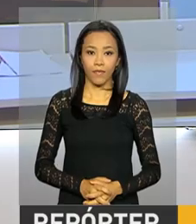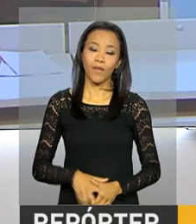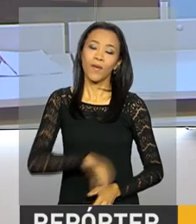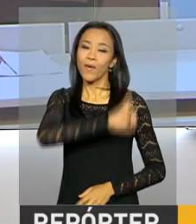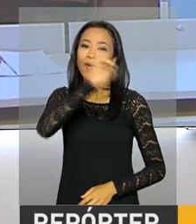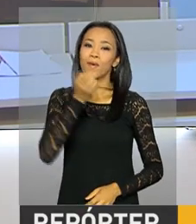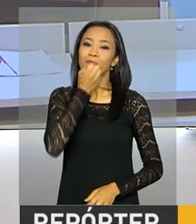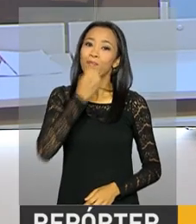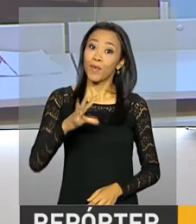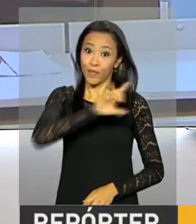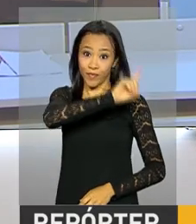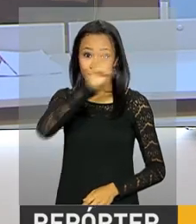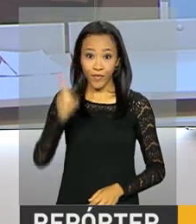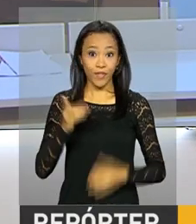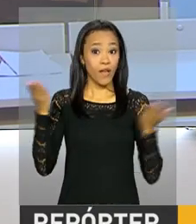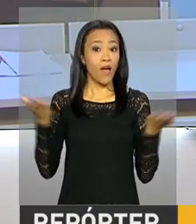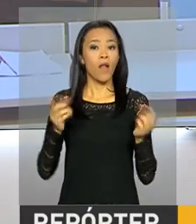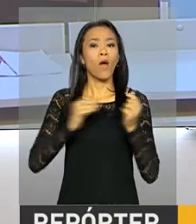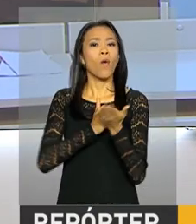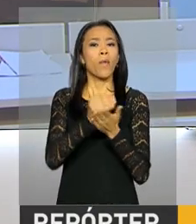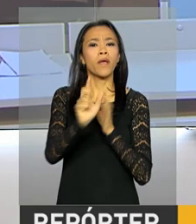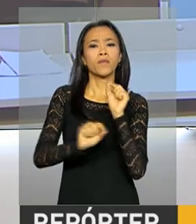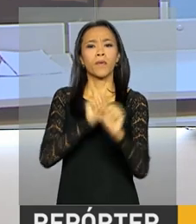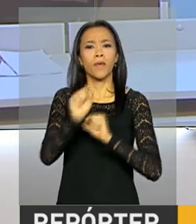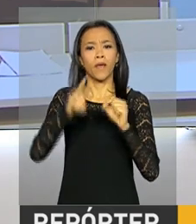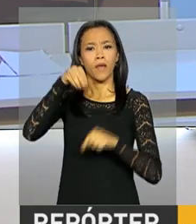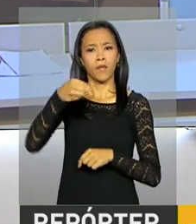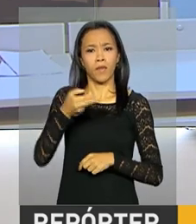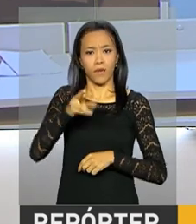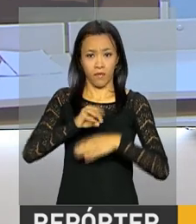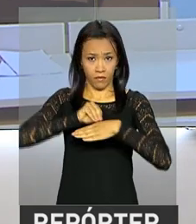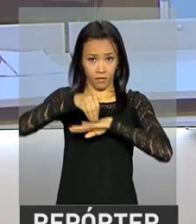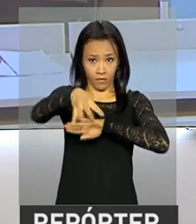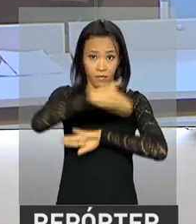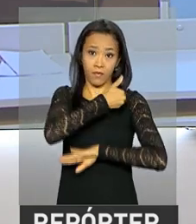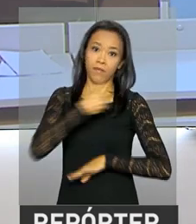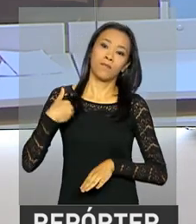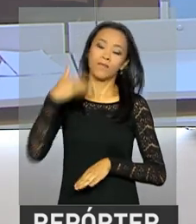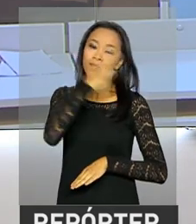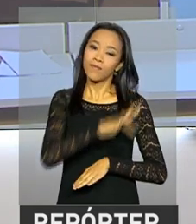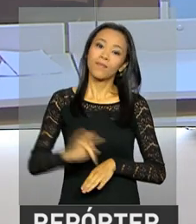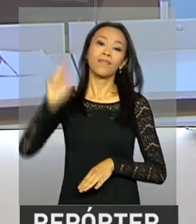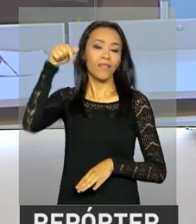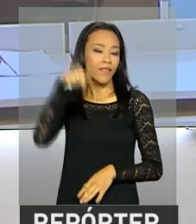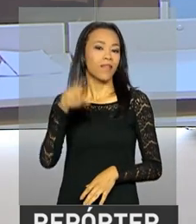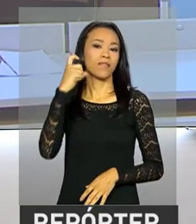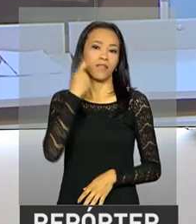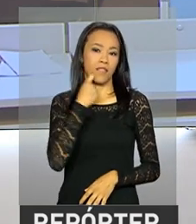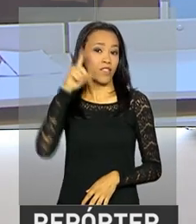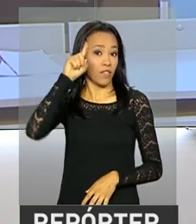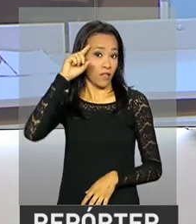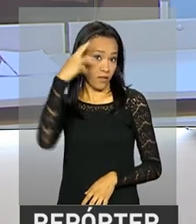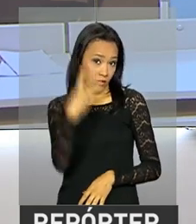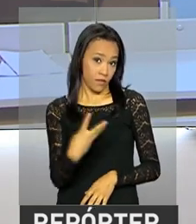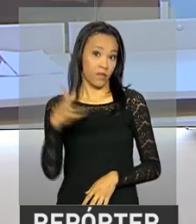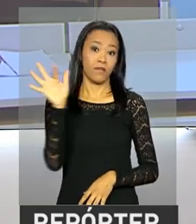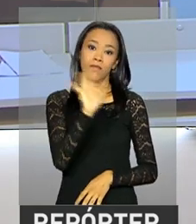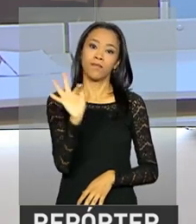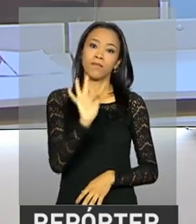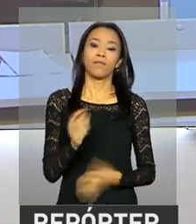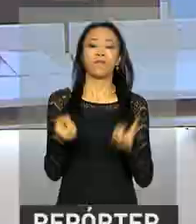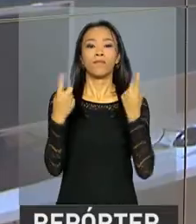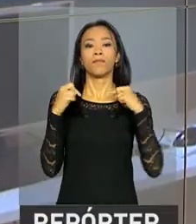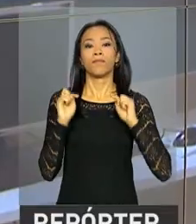Olá bom dia para você começa agora o repórter NBR com as notícias do Governo Federal desta sexta-feira 3 de